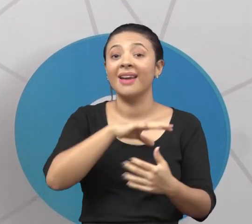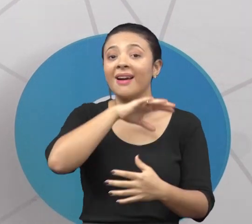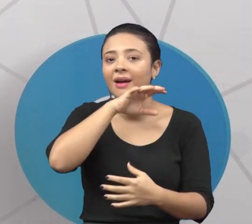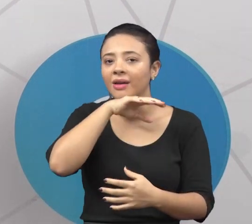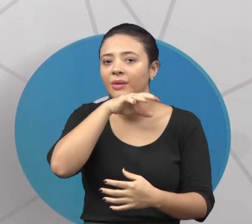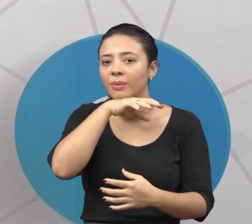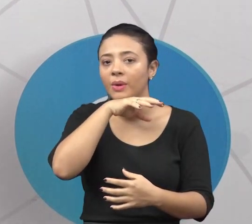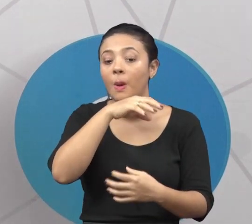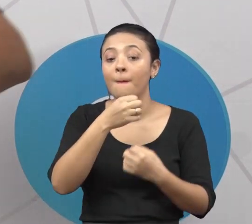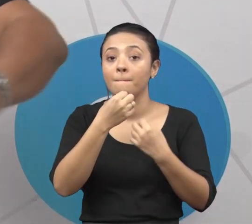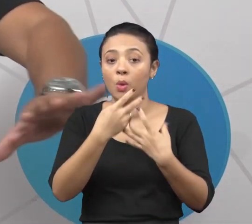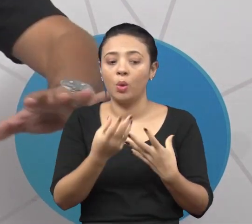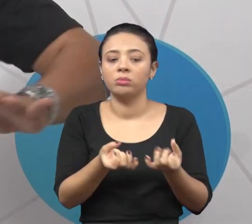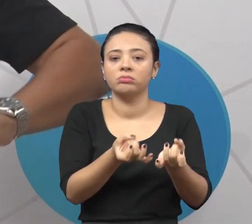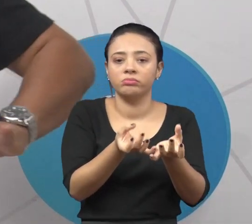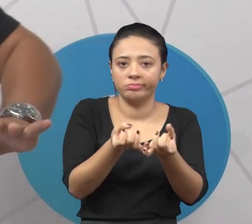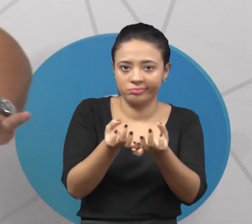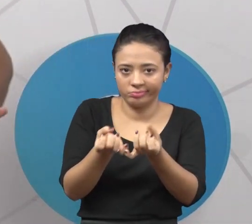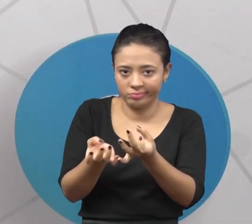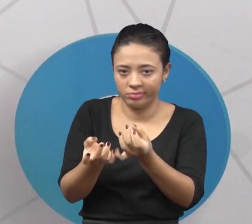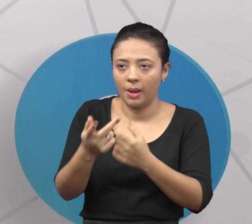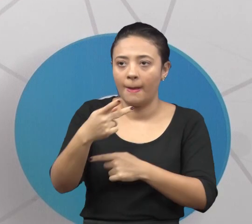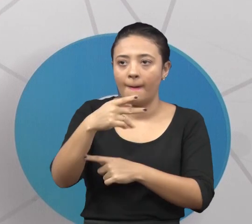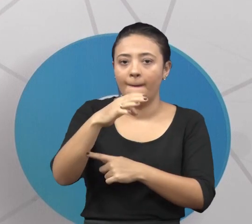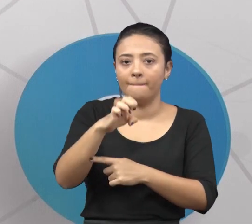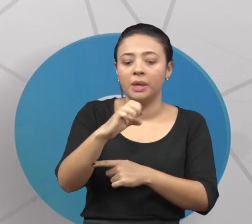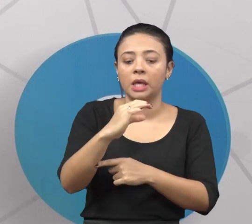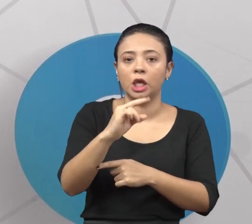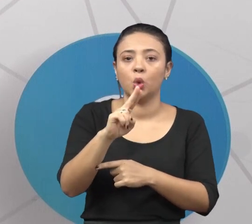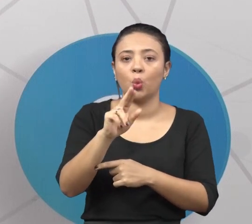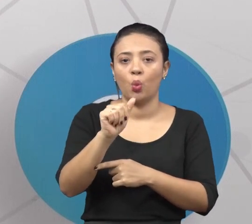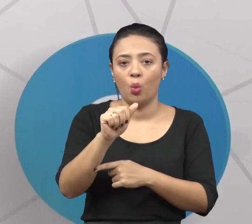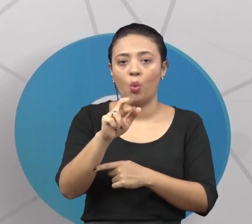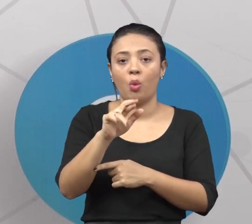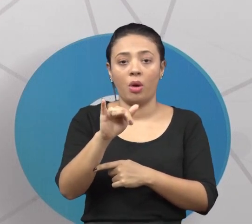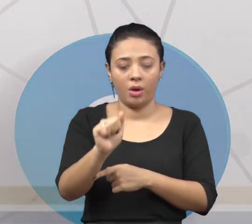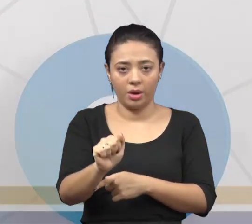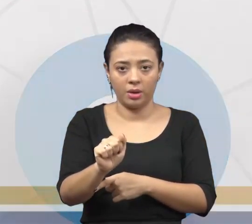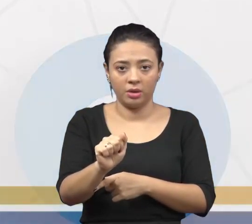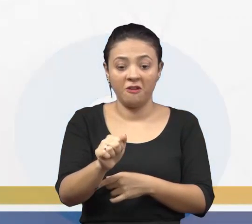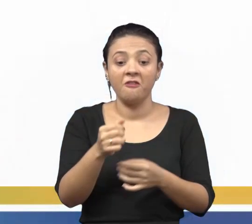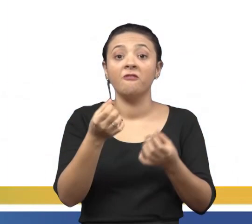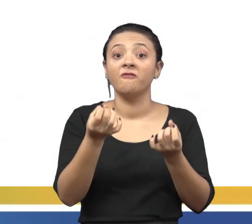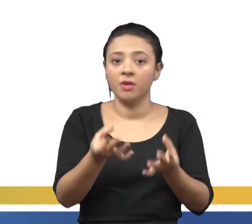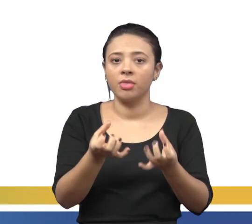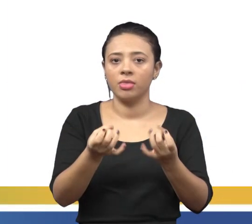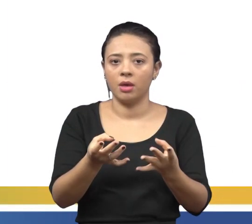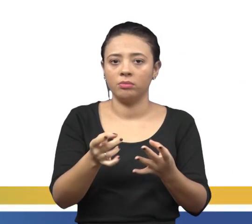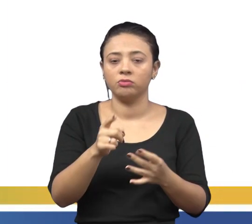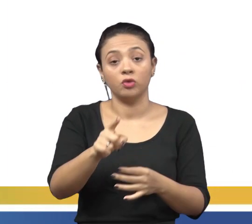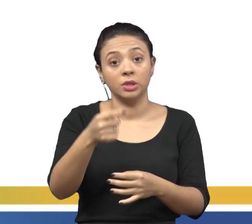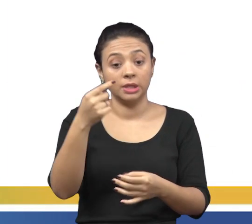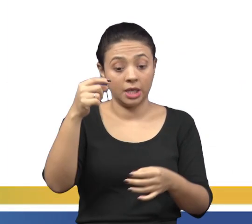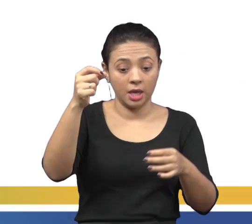muito importante, tá? Não é você criar para si, é criar para vender, tá? Nós temos no